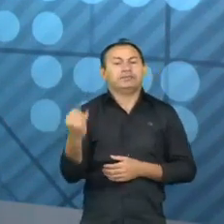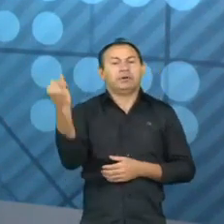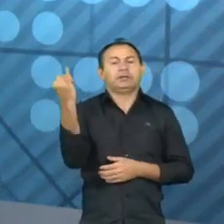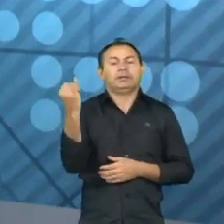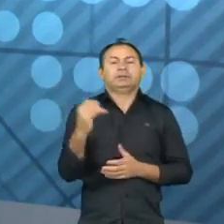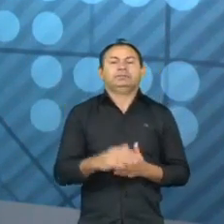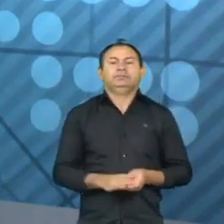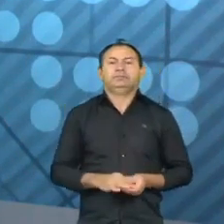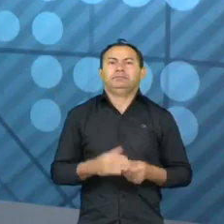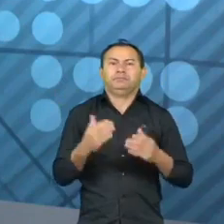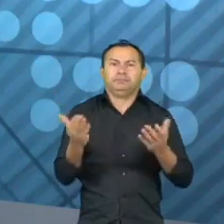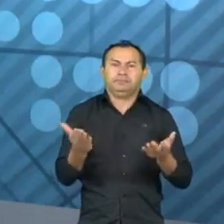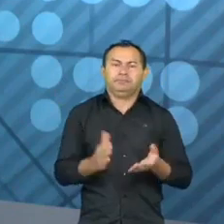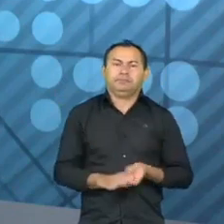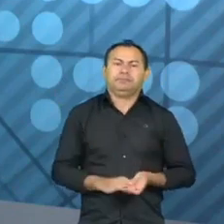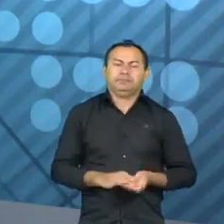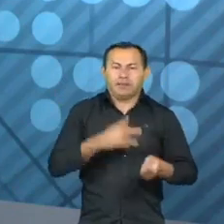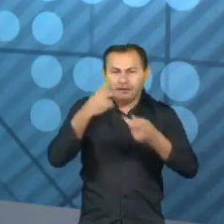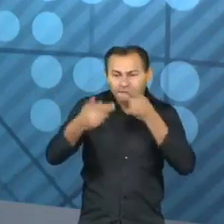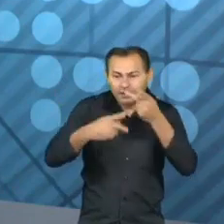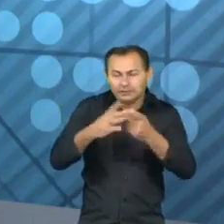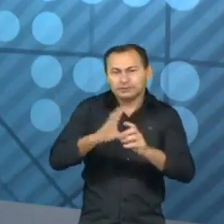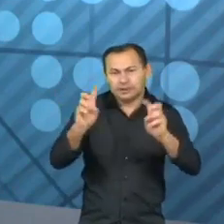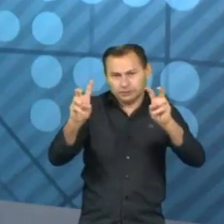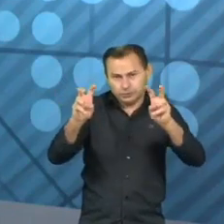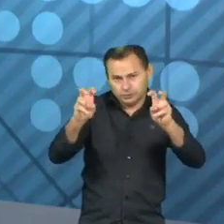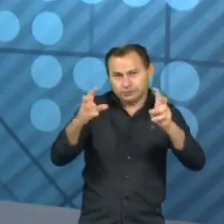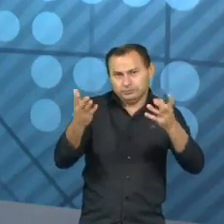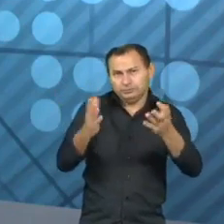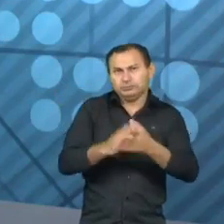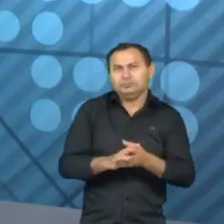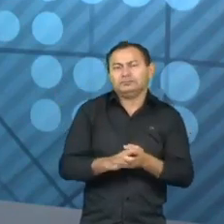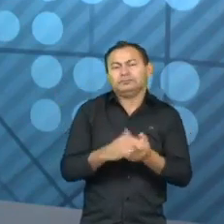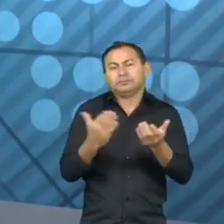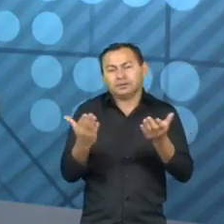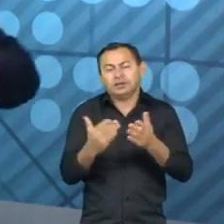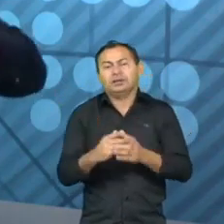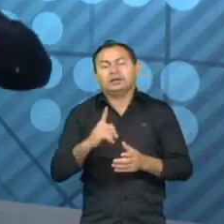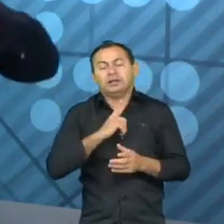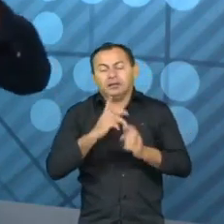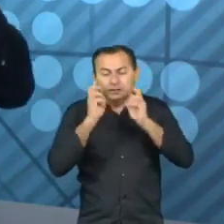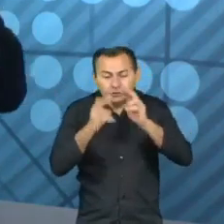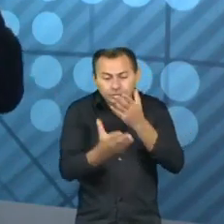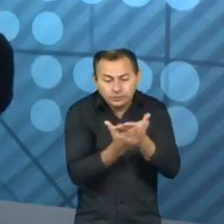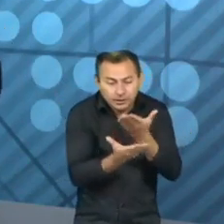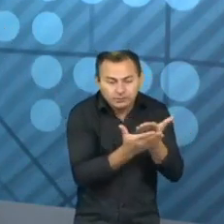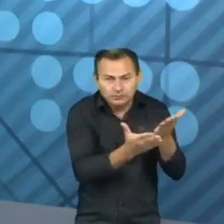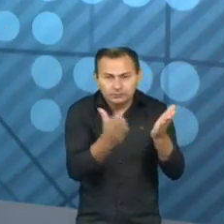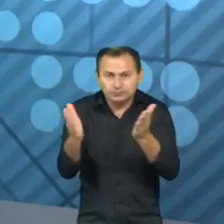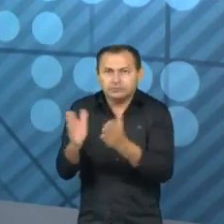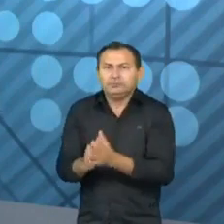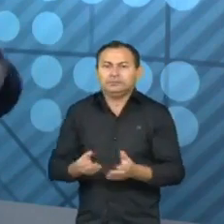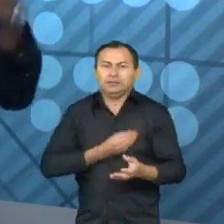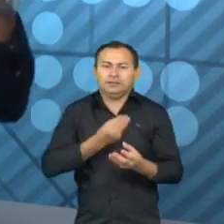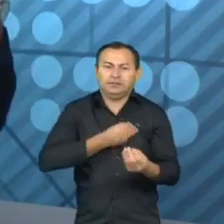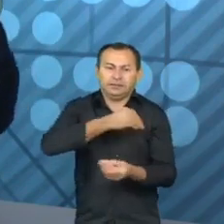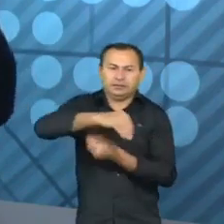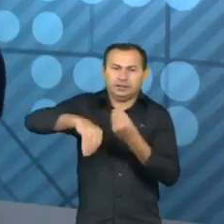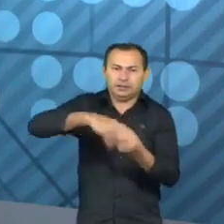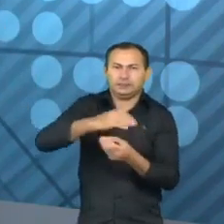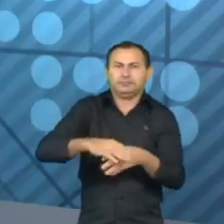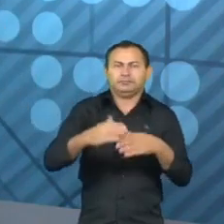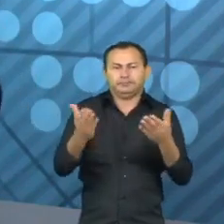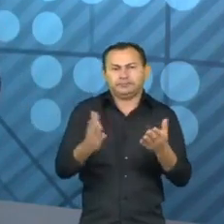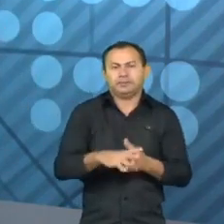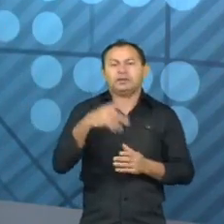super importante. Estou falando de assuntos que a gente tem visto, que você tem vivenciado. Então,